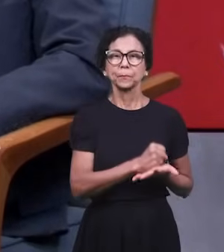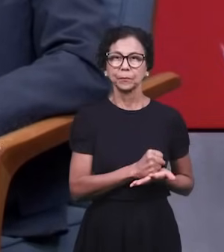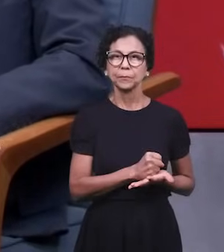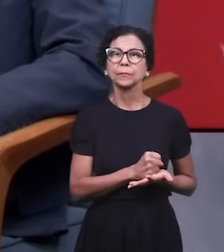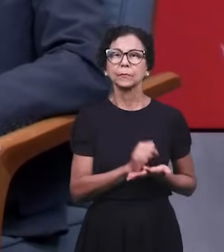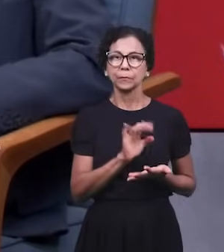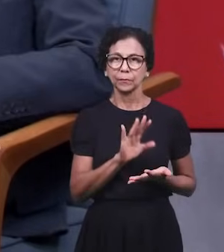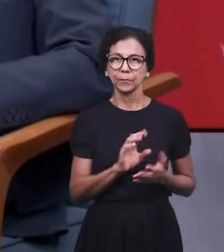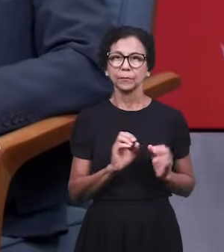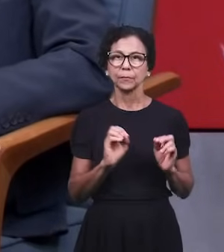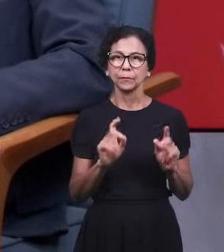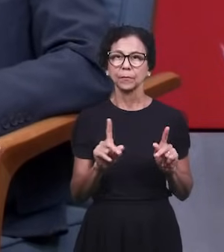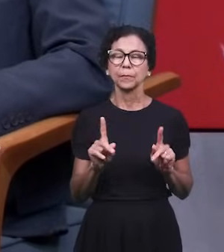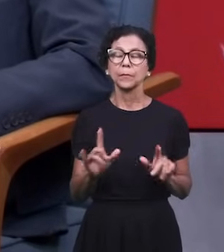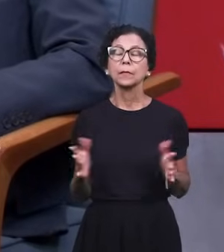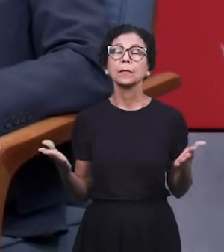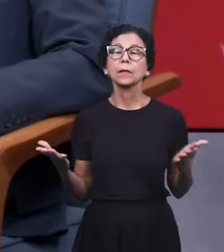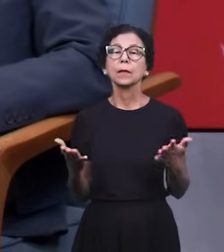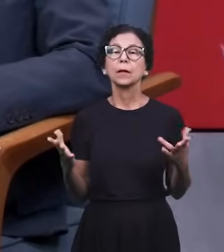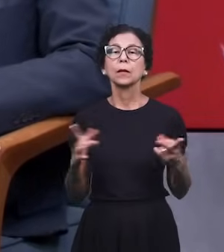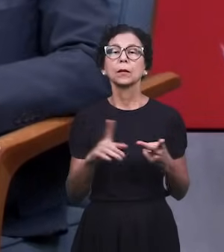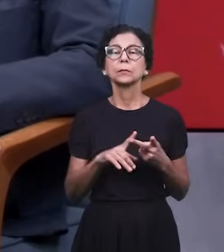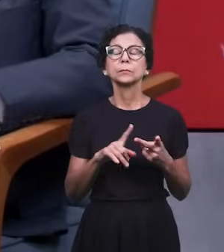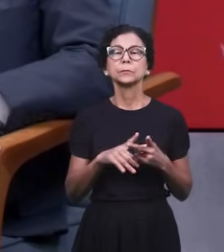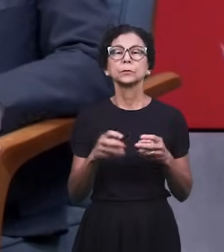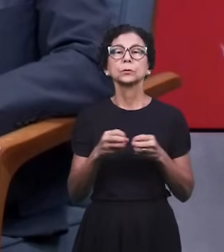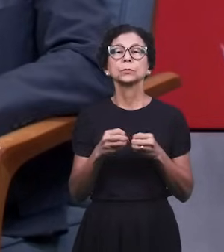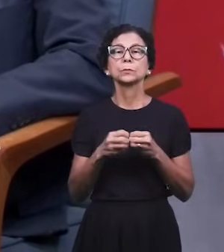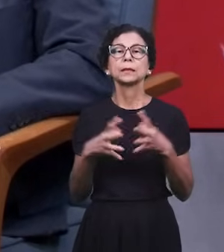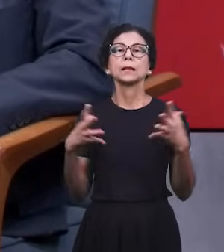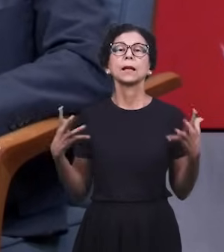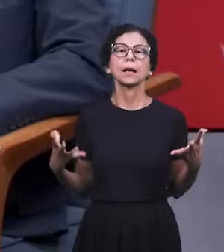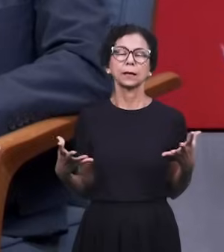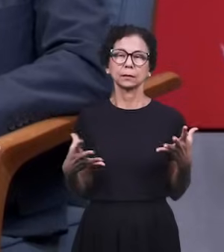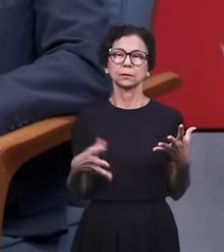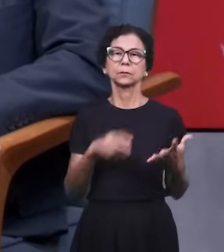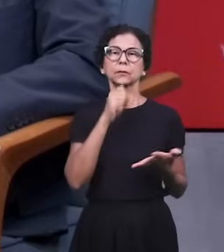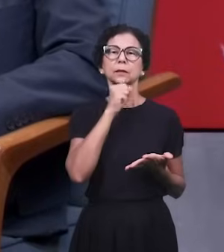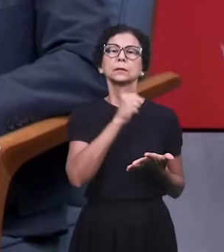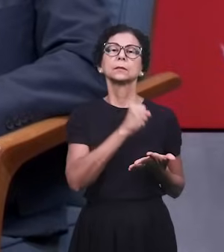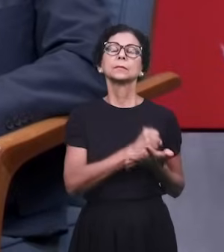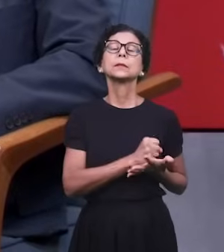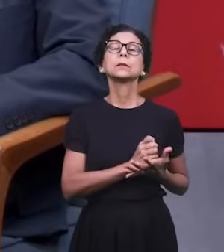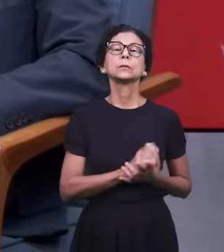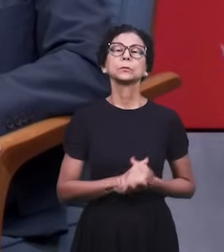maravilhas? Paulo fala nas maravilhas no Velho Testamento.